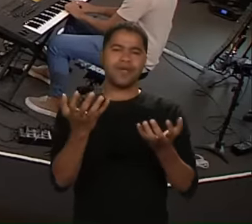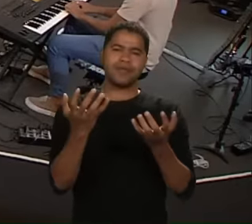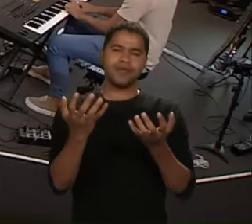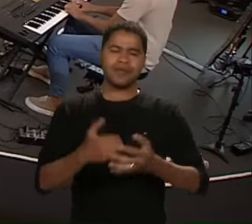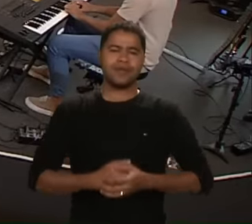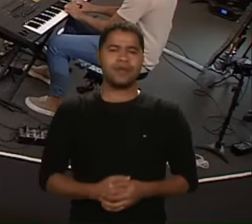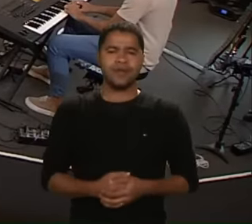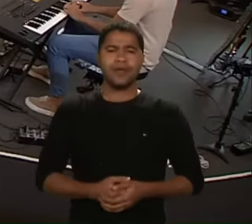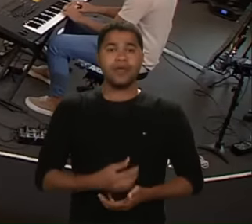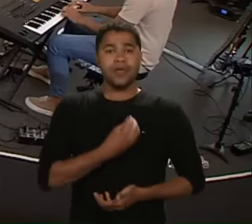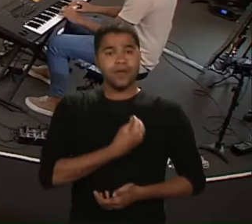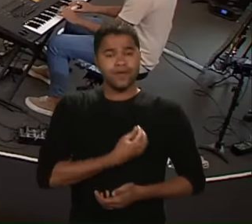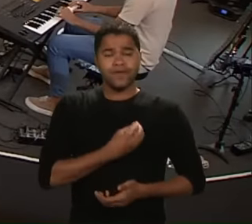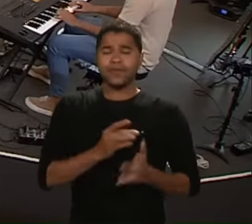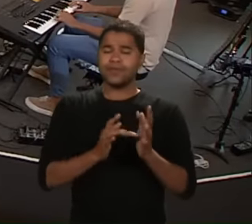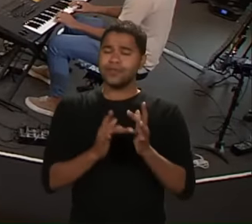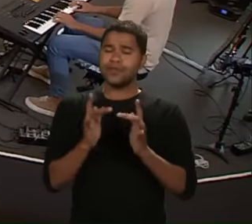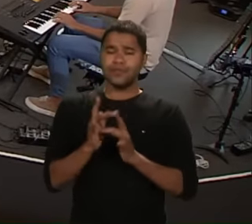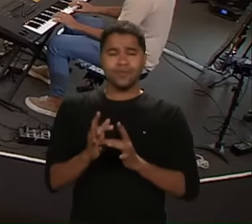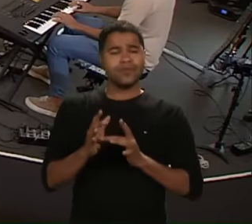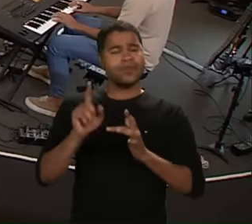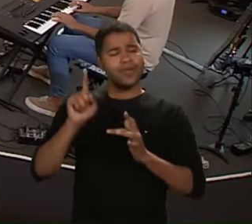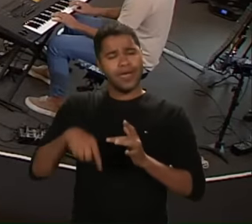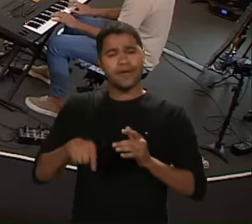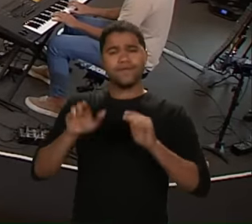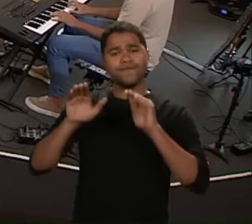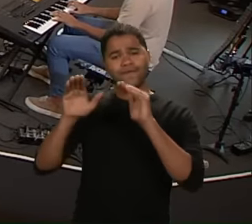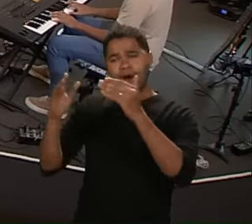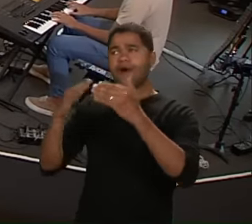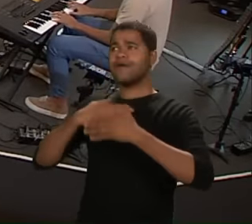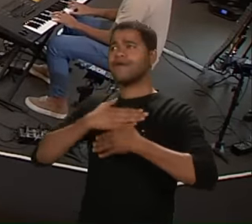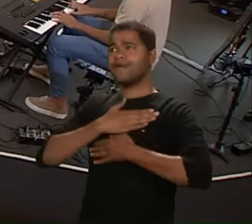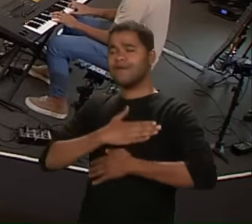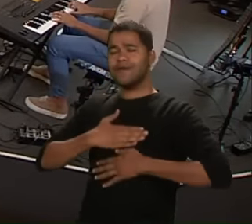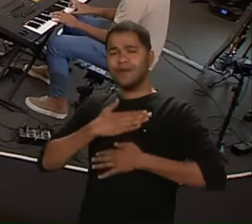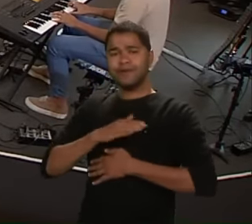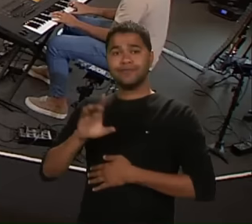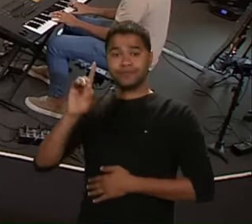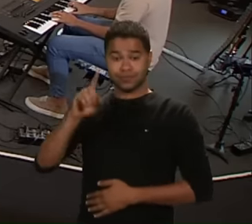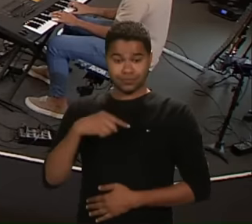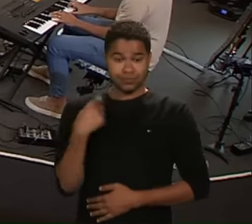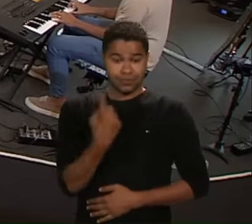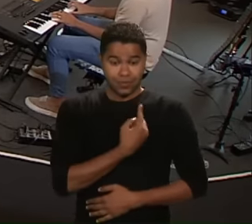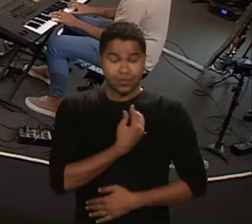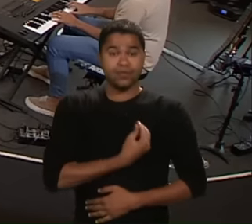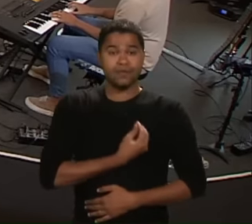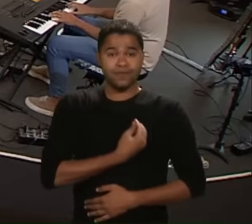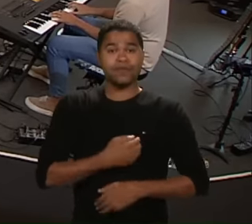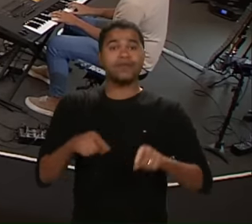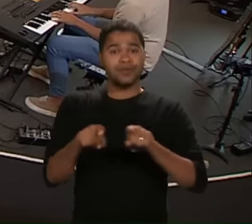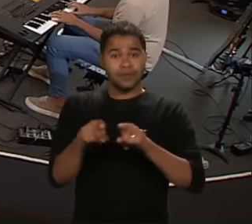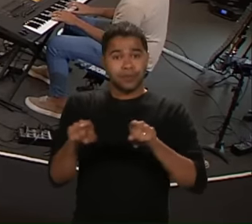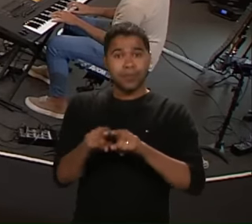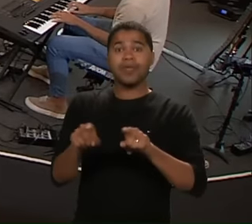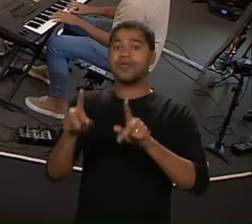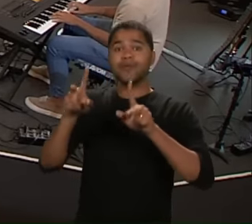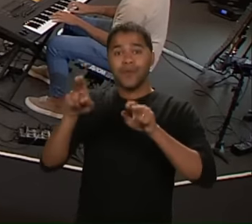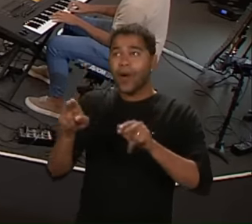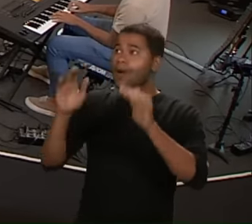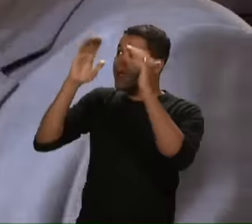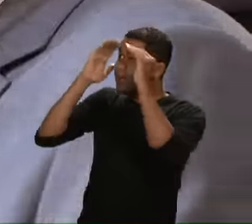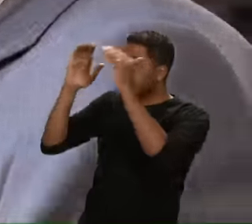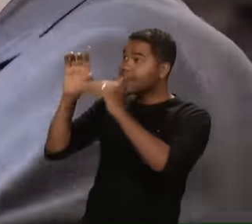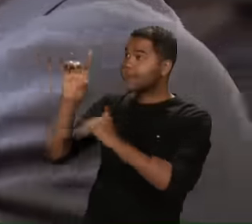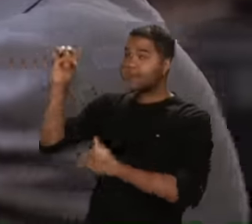A vida dele foi essa, agradar o Pai. A nossa vida é agradar o nosso Pai Celestial.